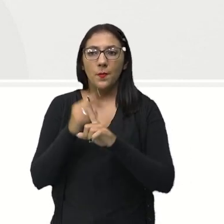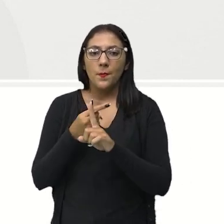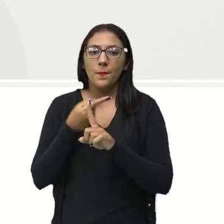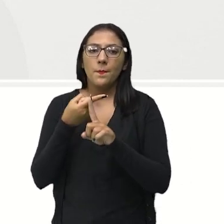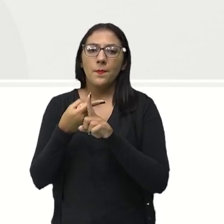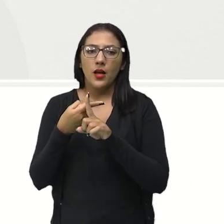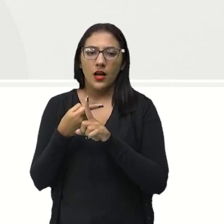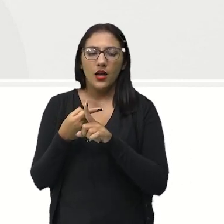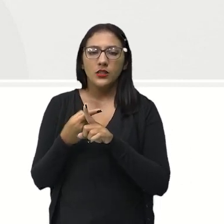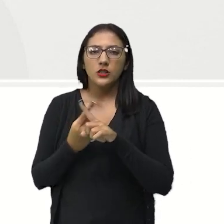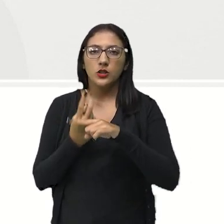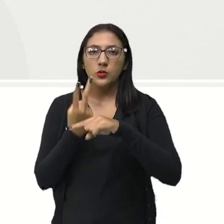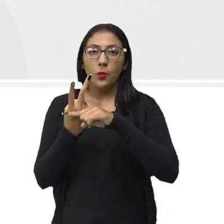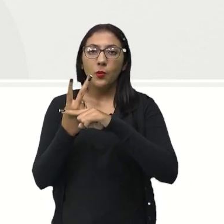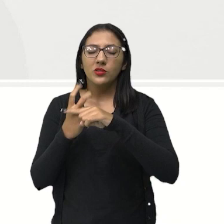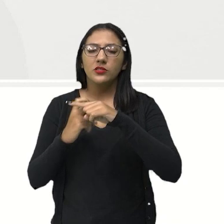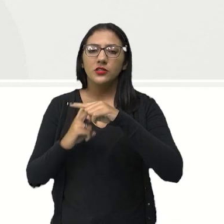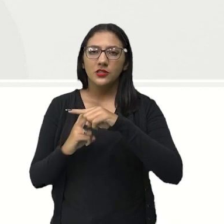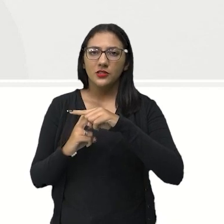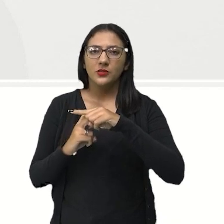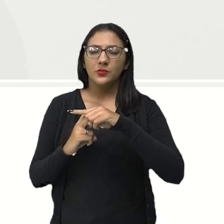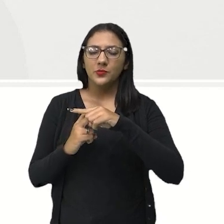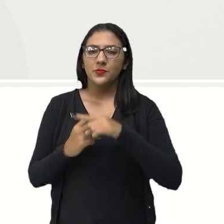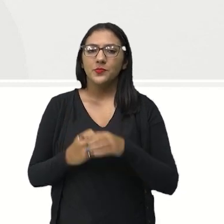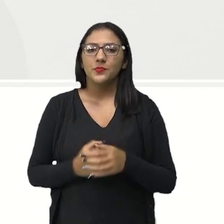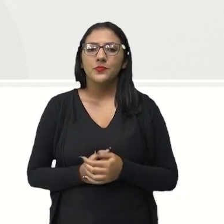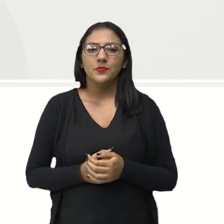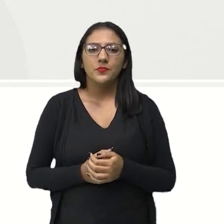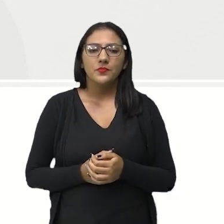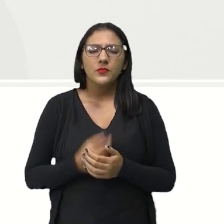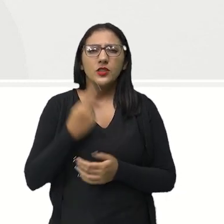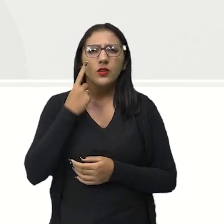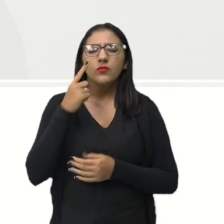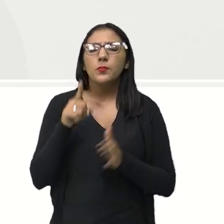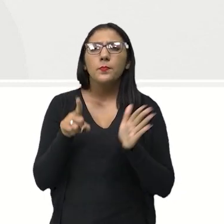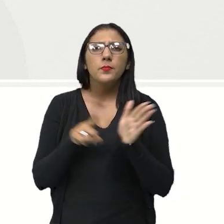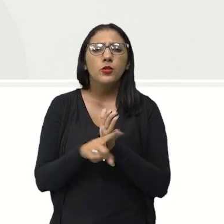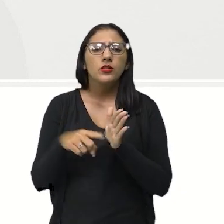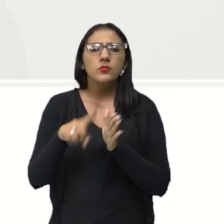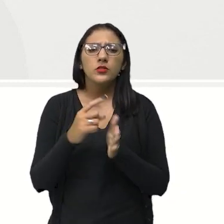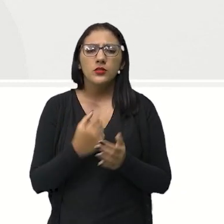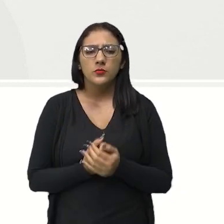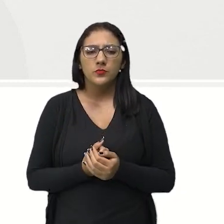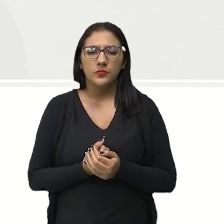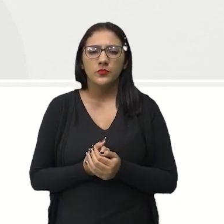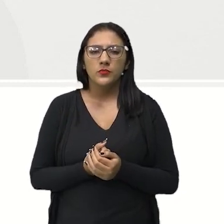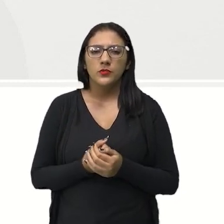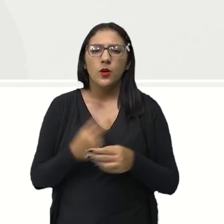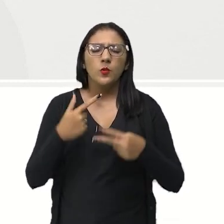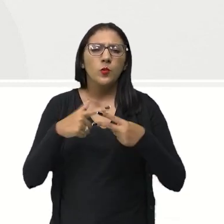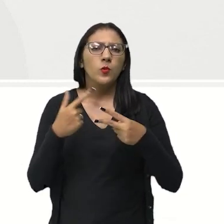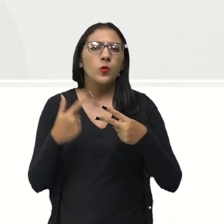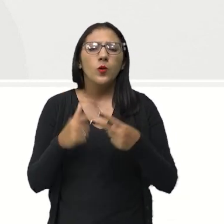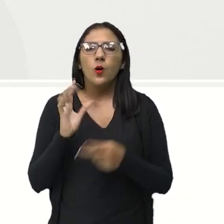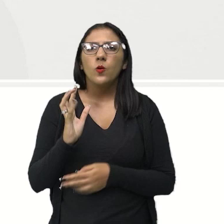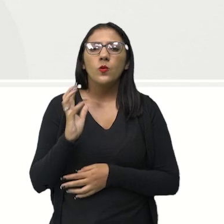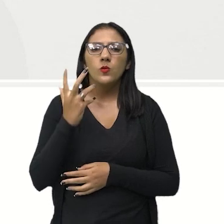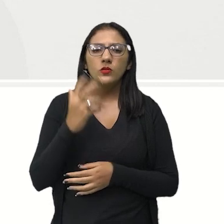somado com 2/5. Aí eu te pergunto agora, em qual das duas situações nós